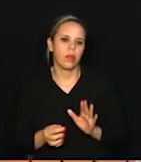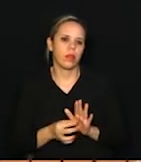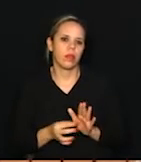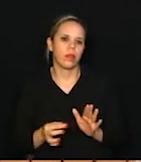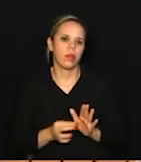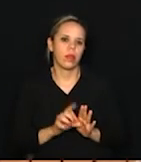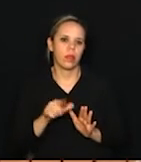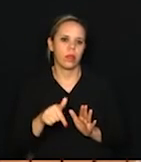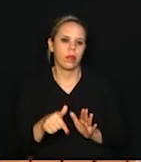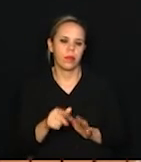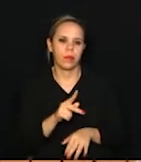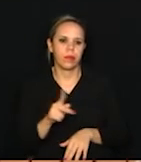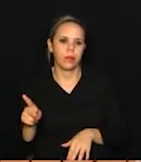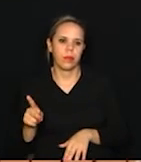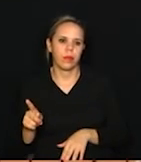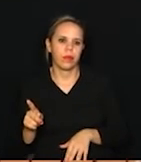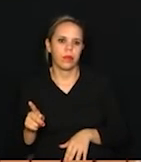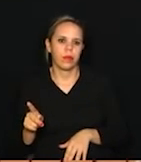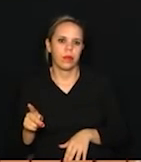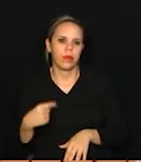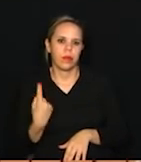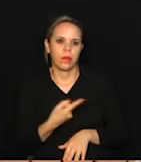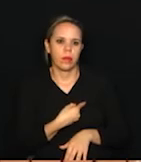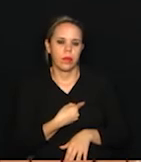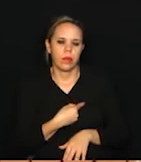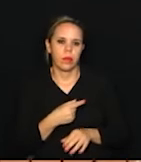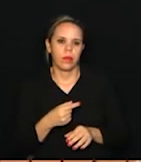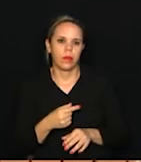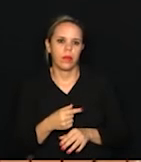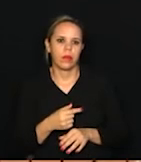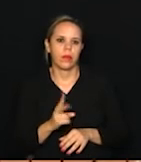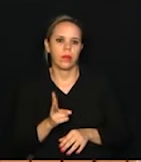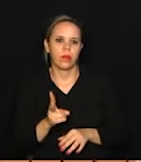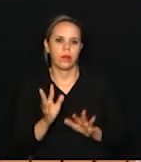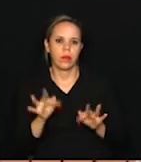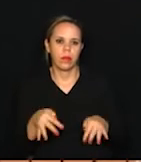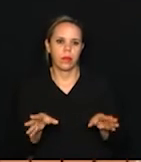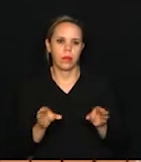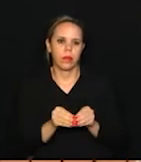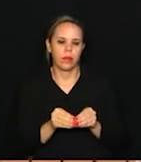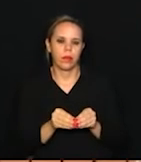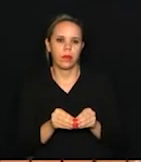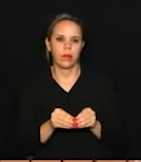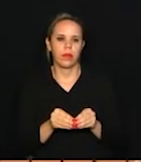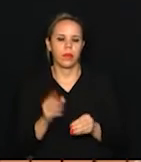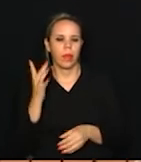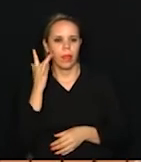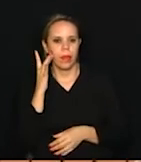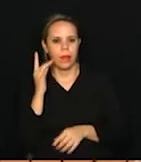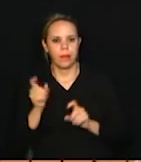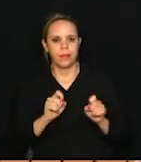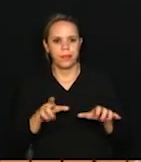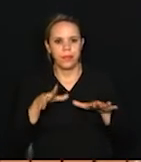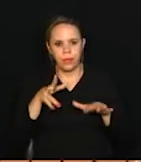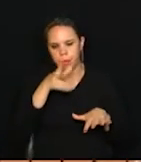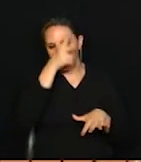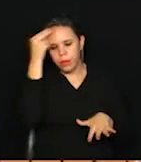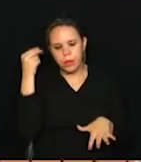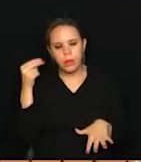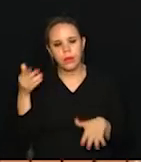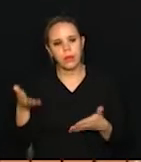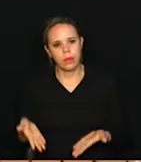e depois ao presidente Ayrton para que a gente possa dar um encaminhamento aqui para o encerramento. Eu acho que a audiência pública que ela